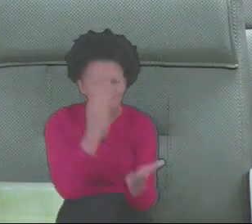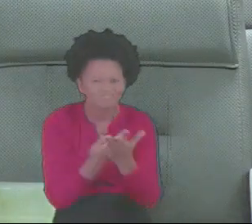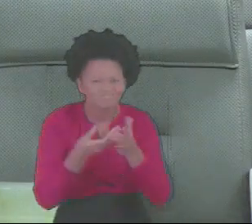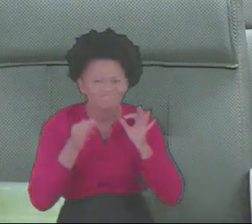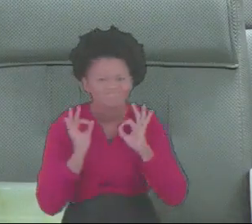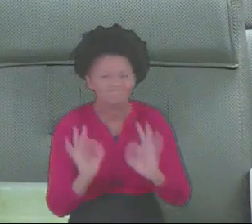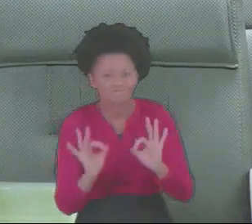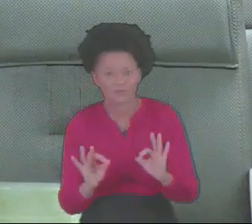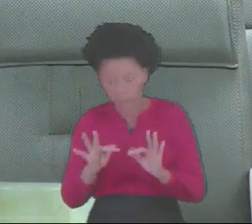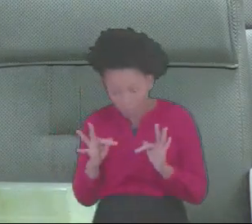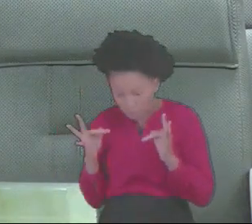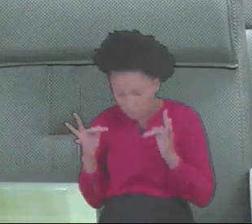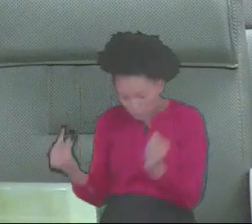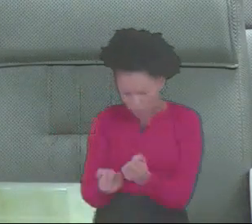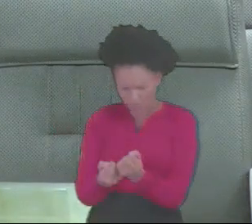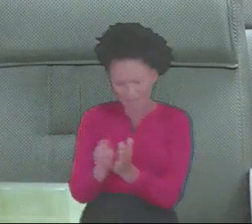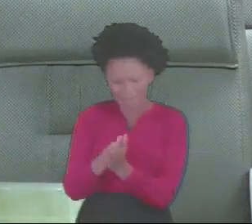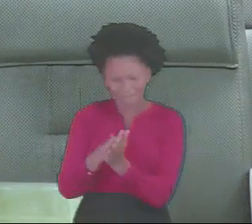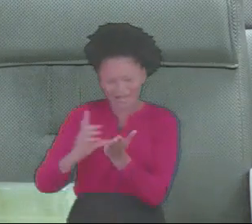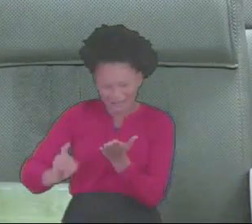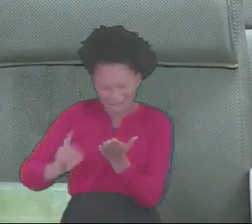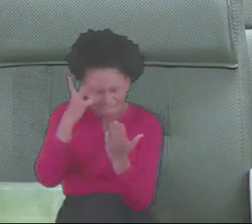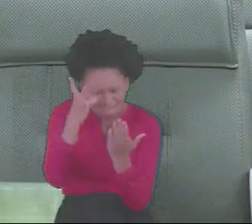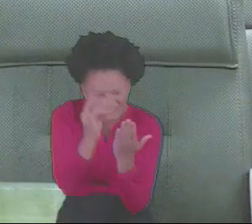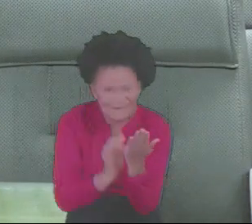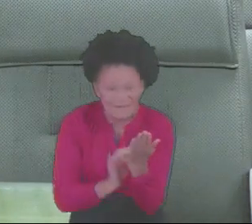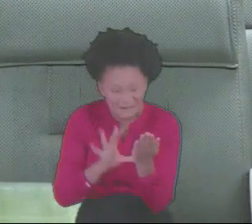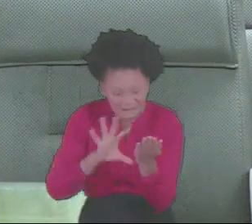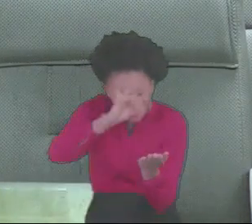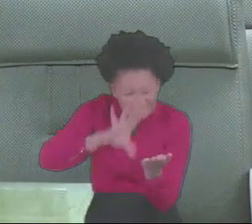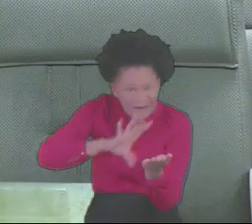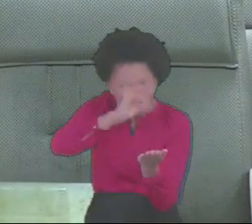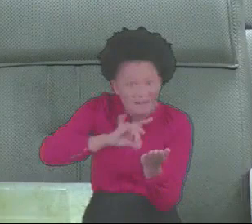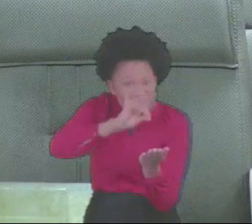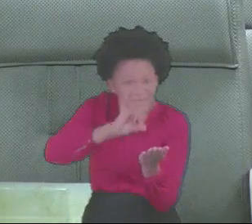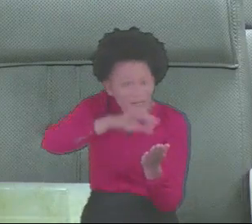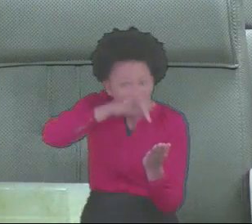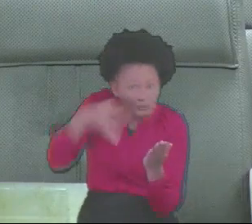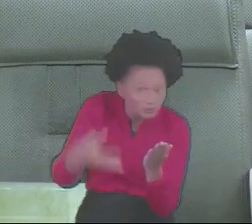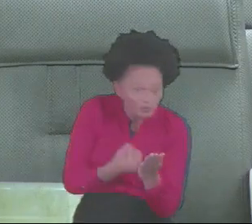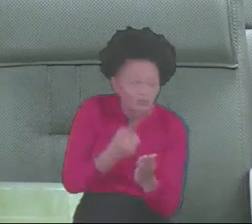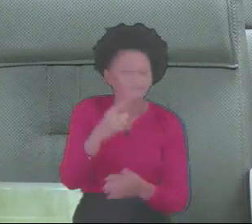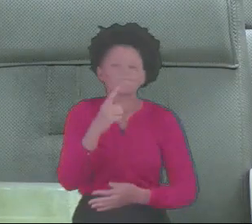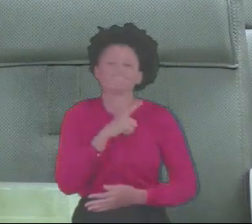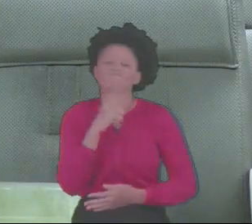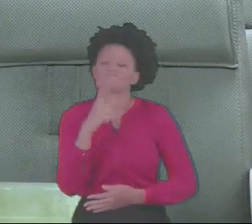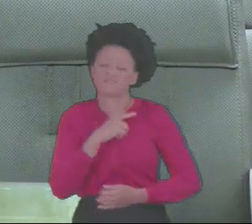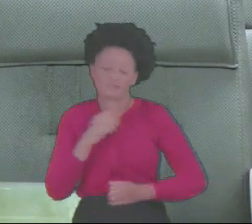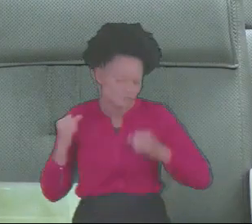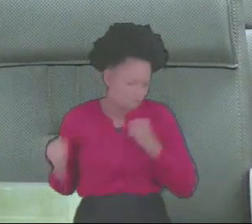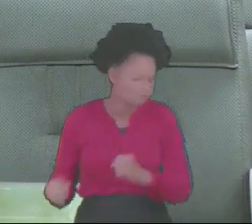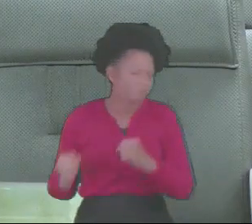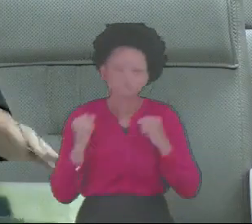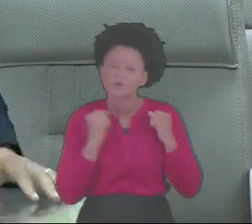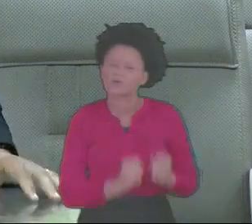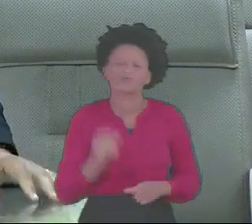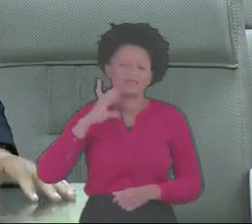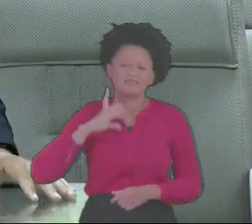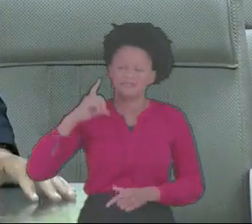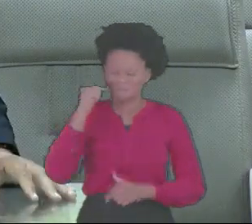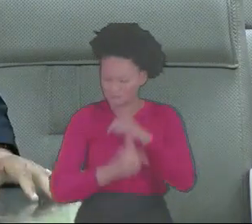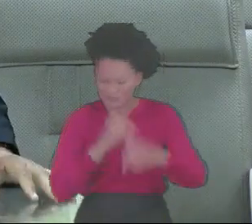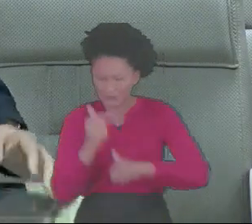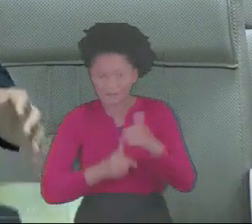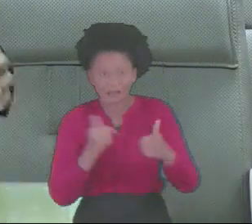que tudo quanto as sagradas escrituras registram é o poder de Deus trabalhando na vida do